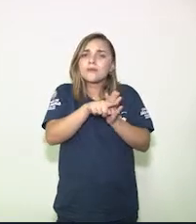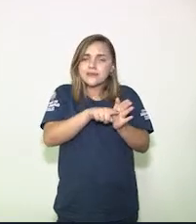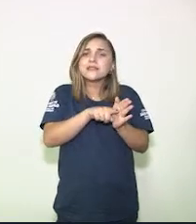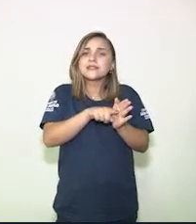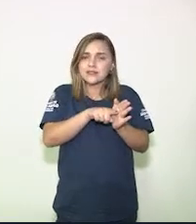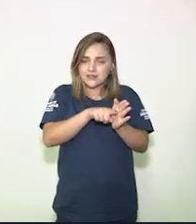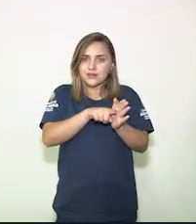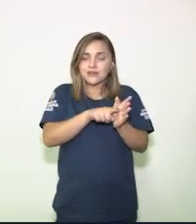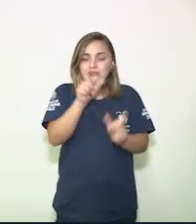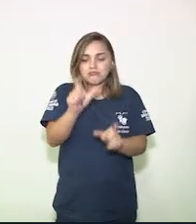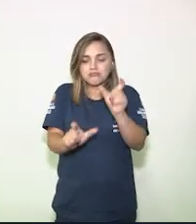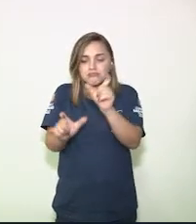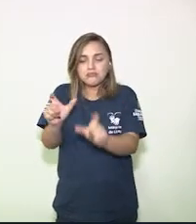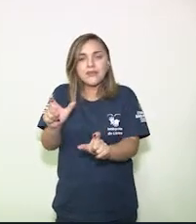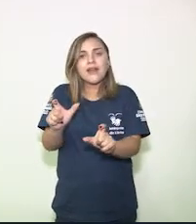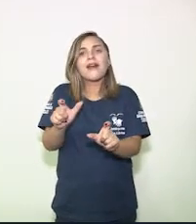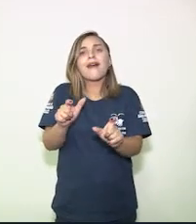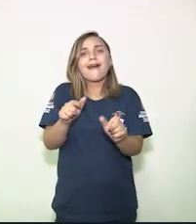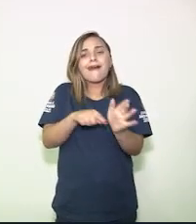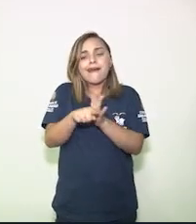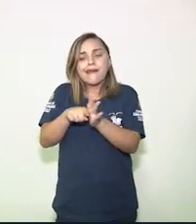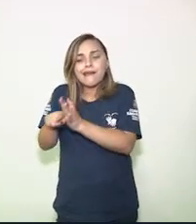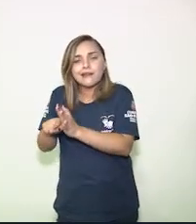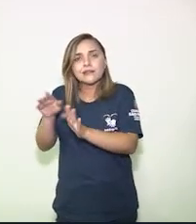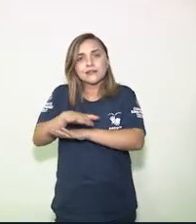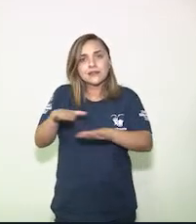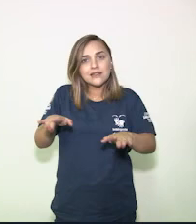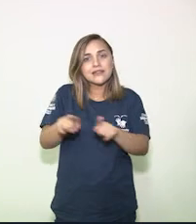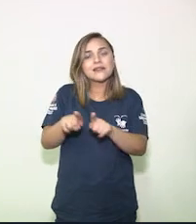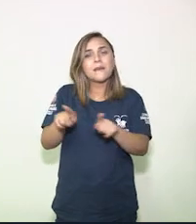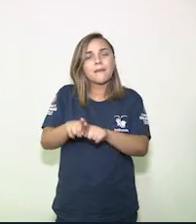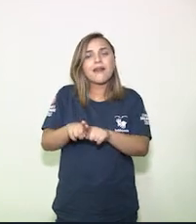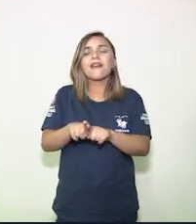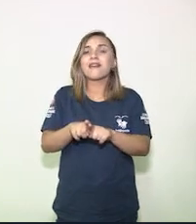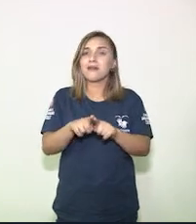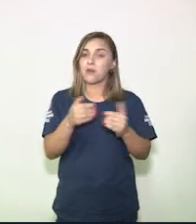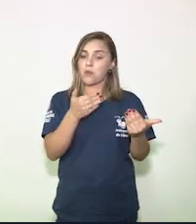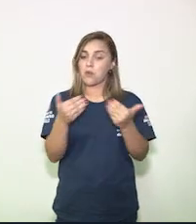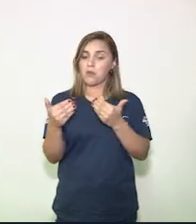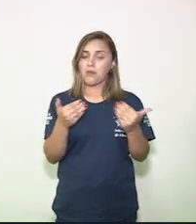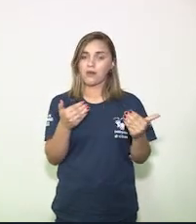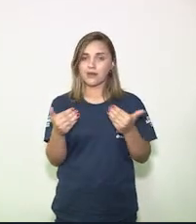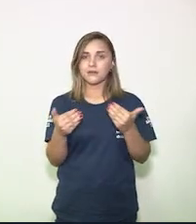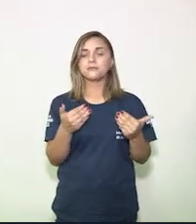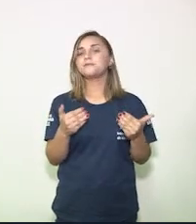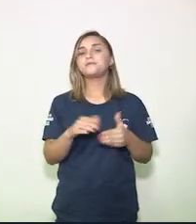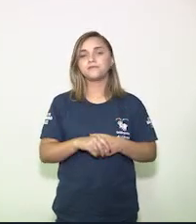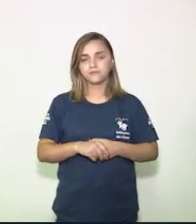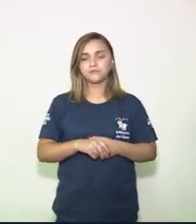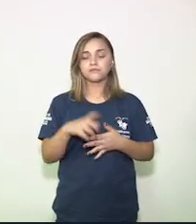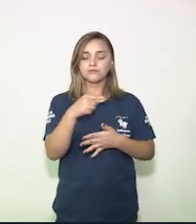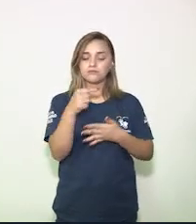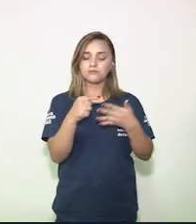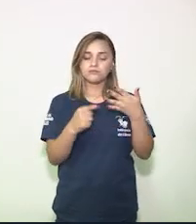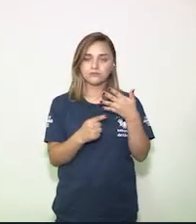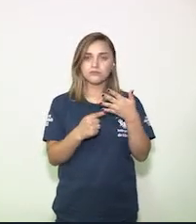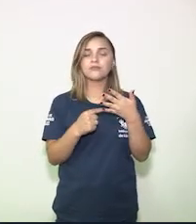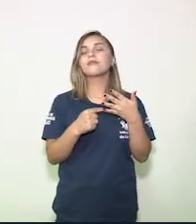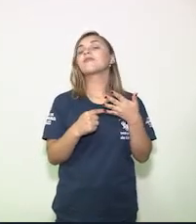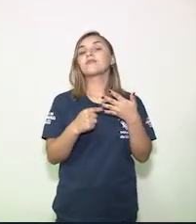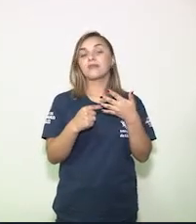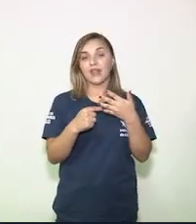avaliação desse quadro clínico similar, dessa tempestade de citocinas e desses